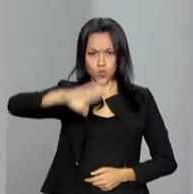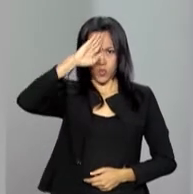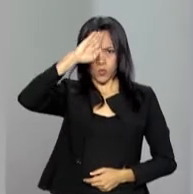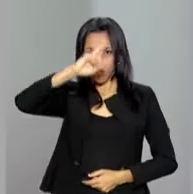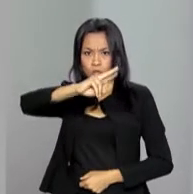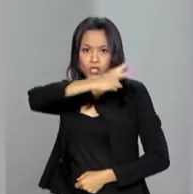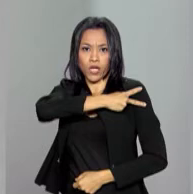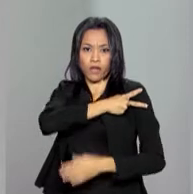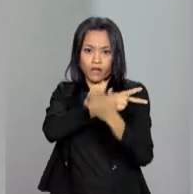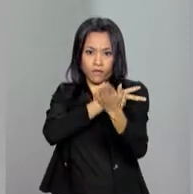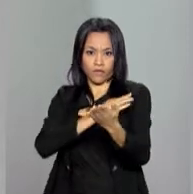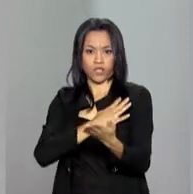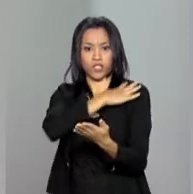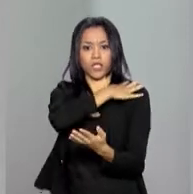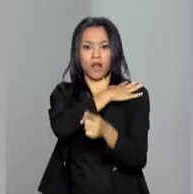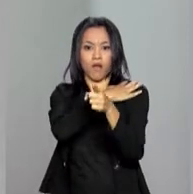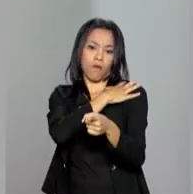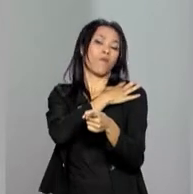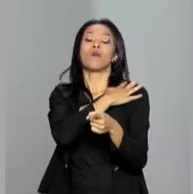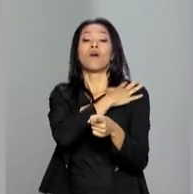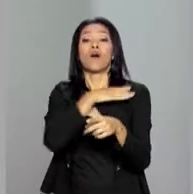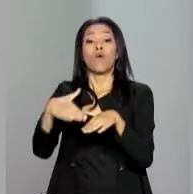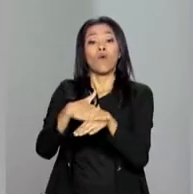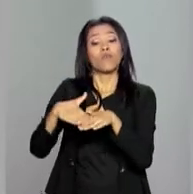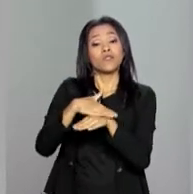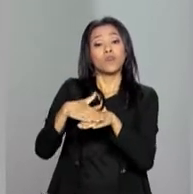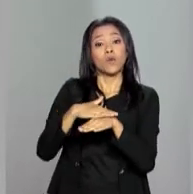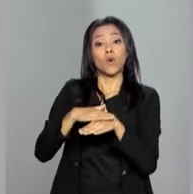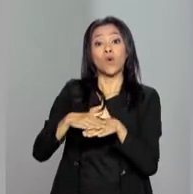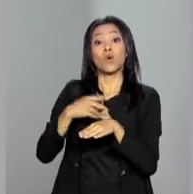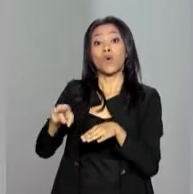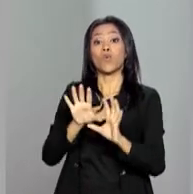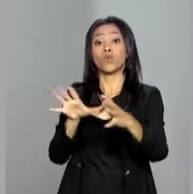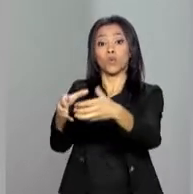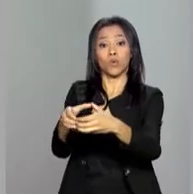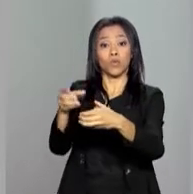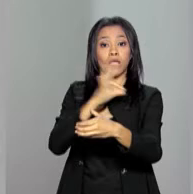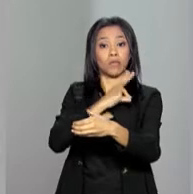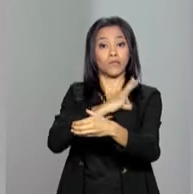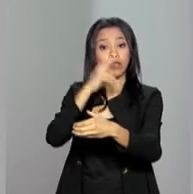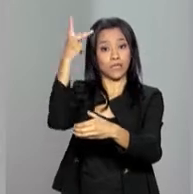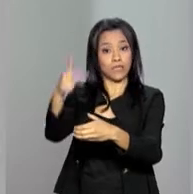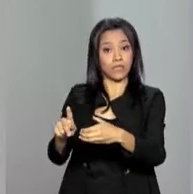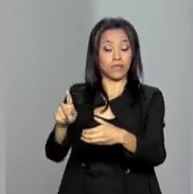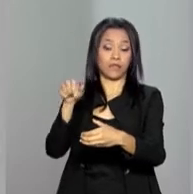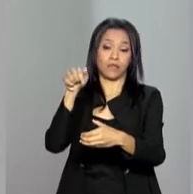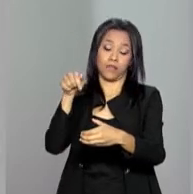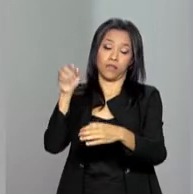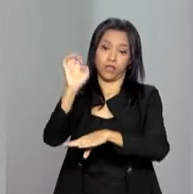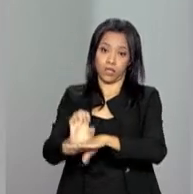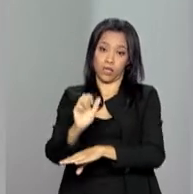federal general omar o mauro se note conversou com o comando do batalhão da polícia de choque do rio de janeiro